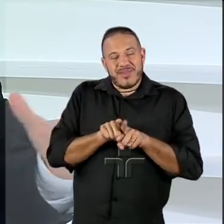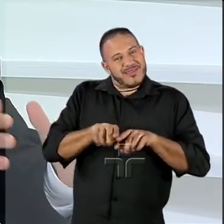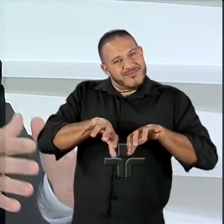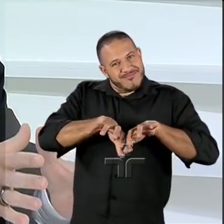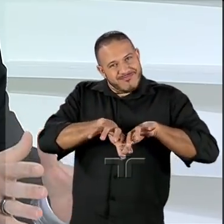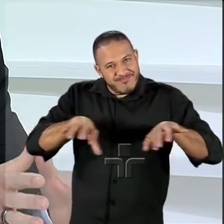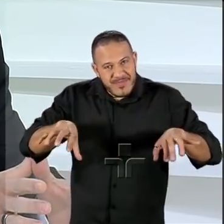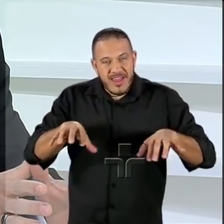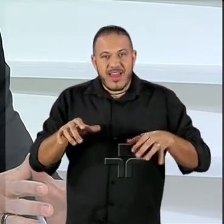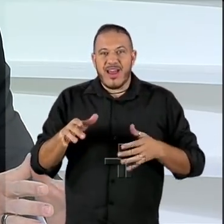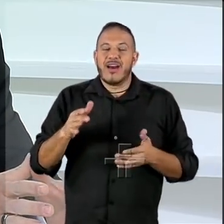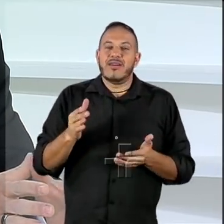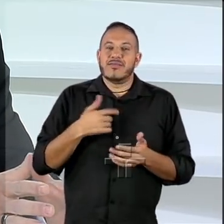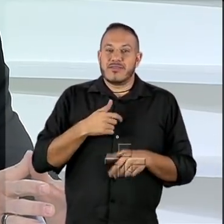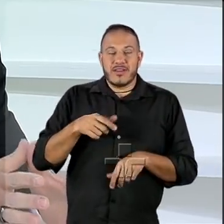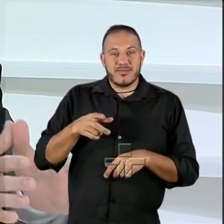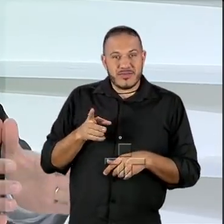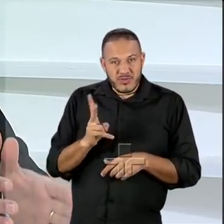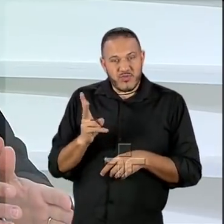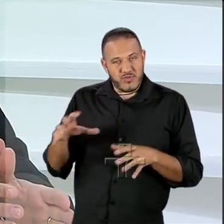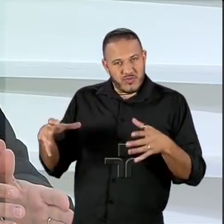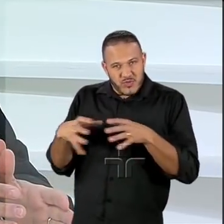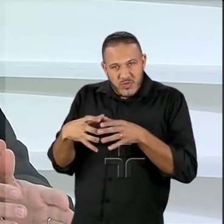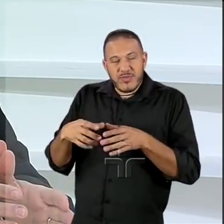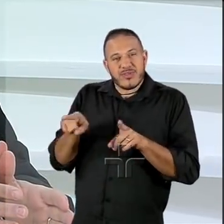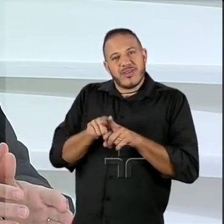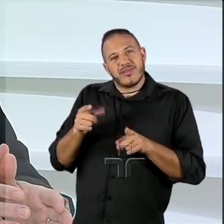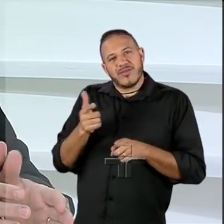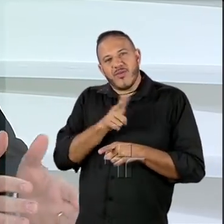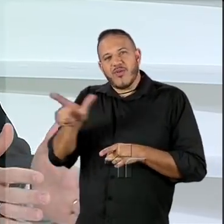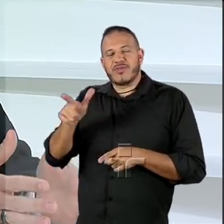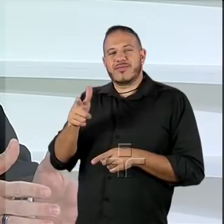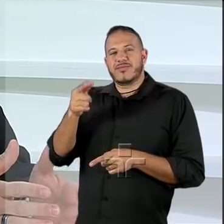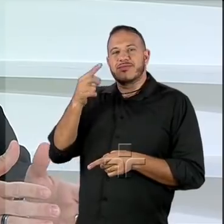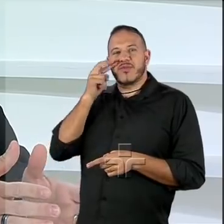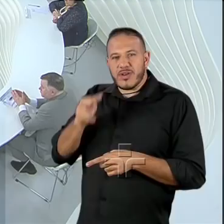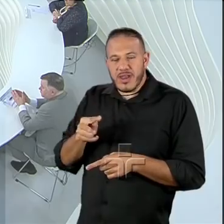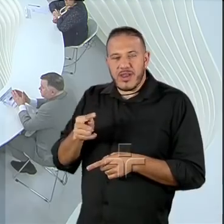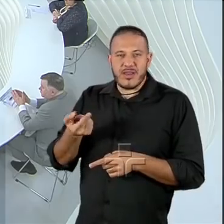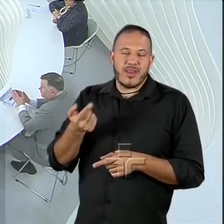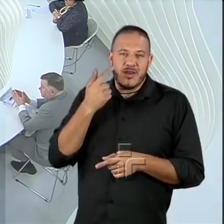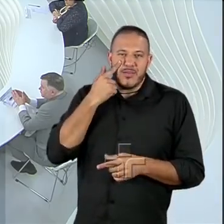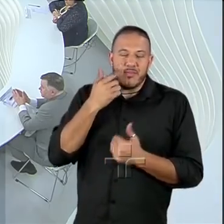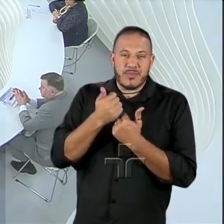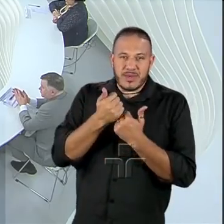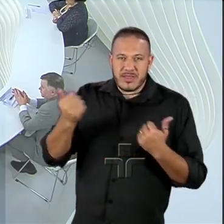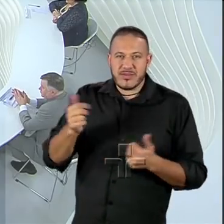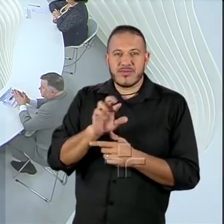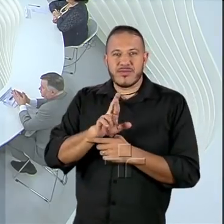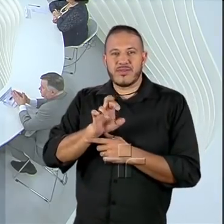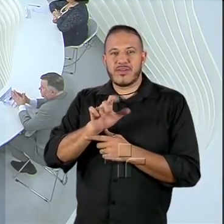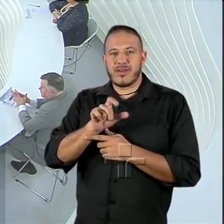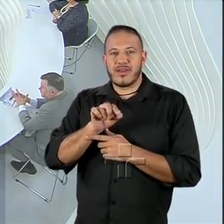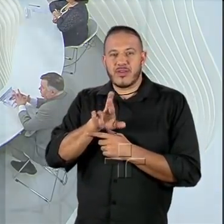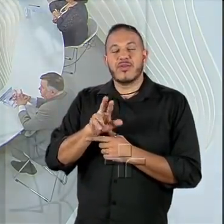quando vista na segunda turma, ganha outros contornos. O ministro relator sabe que perde na